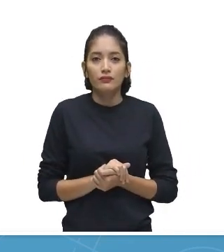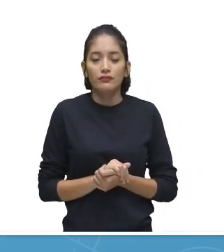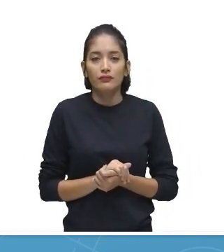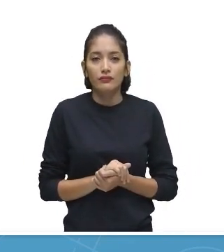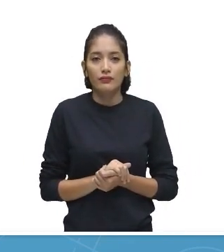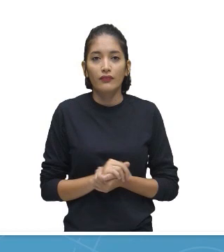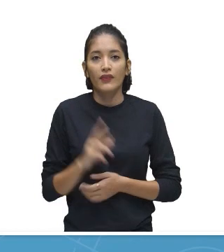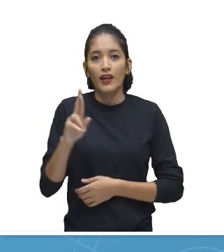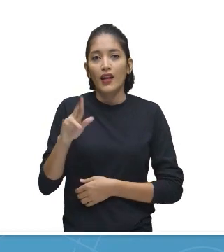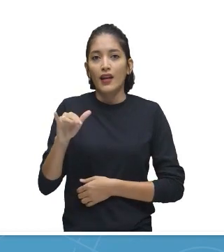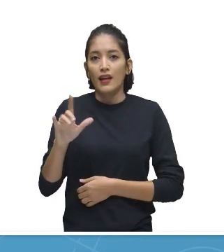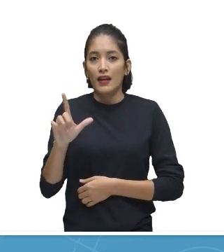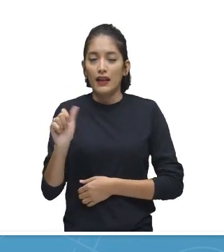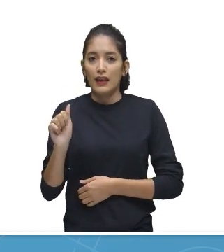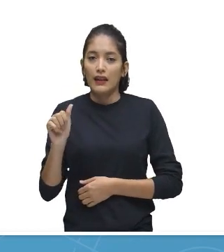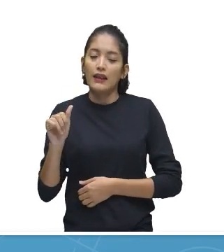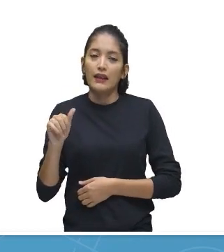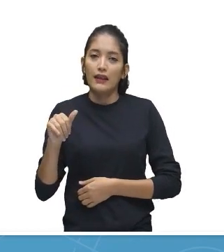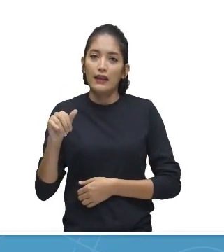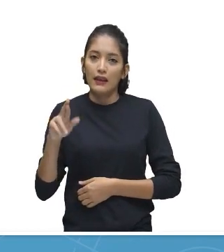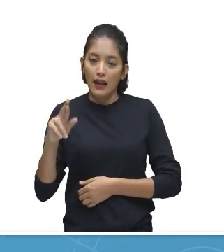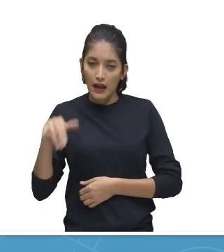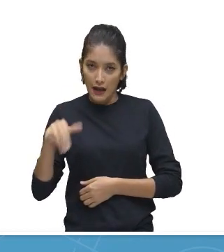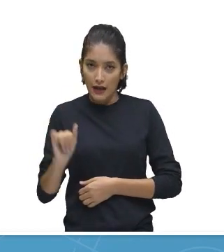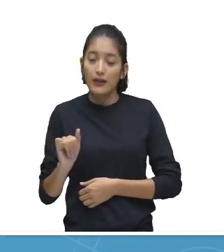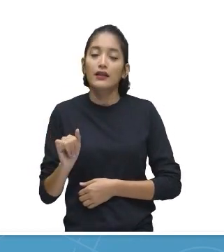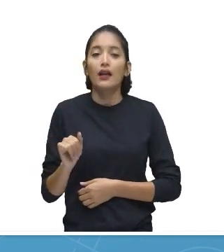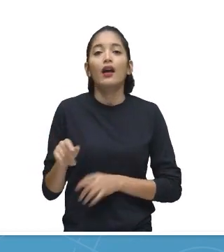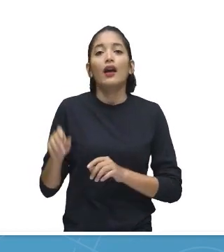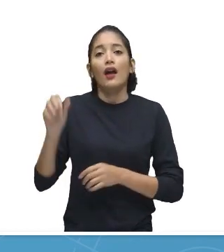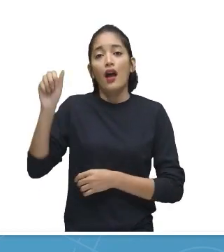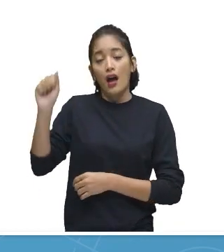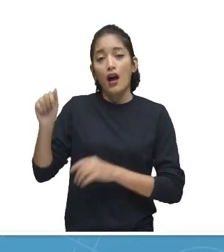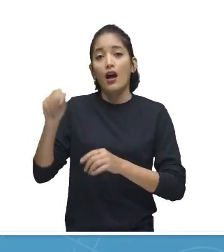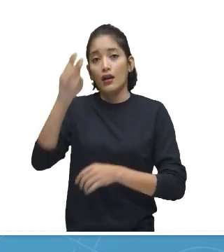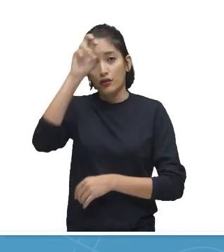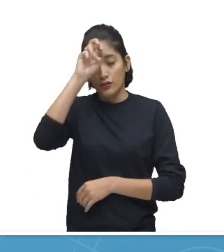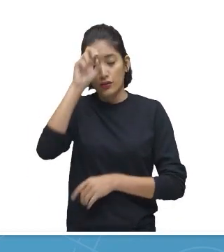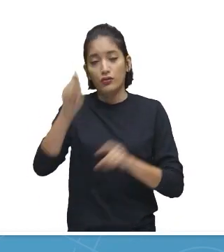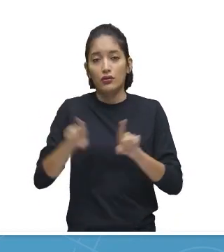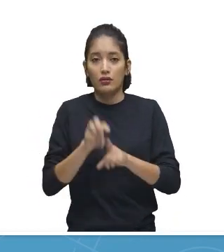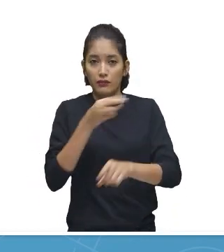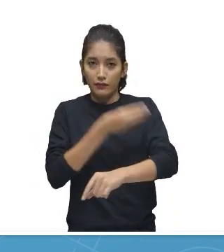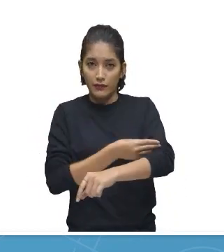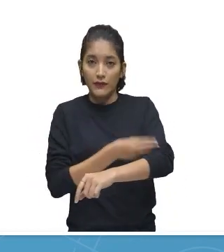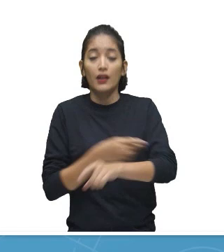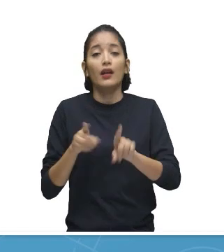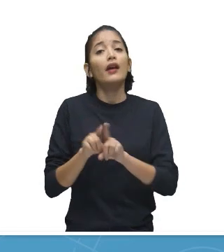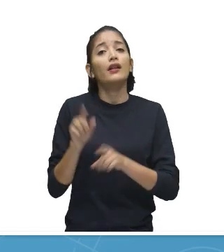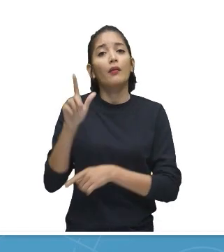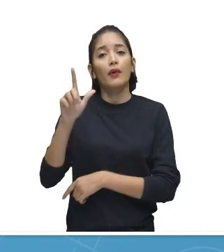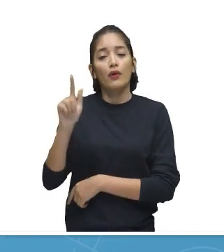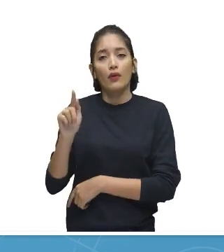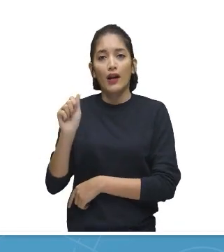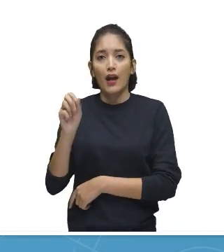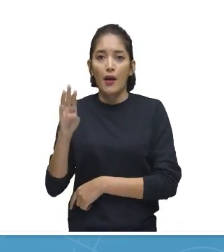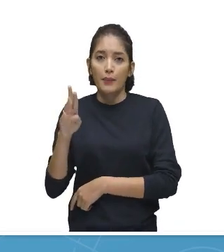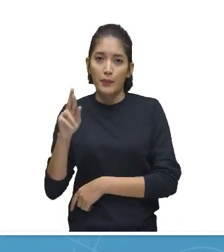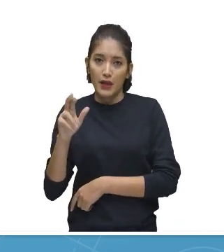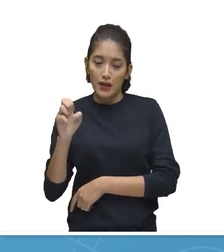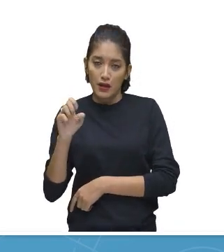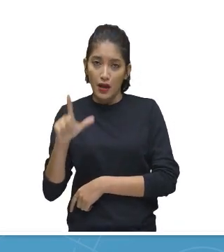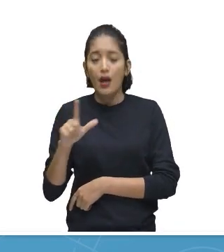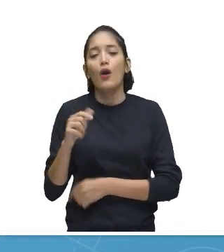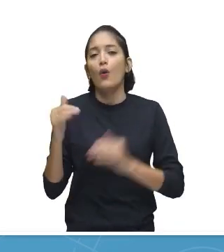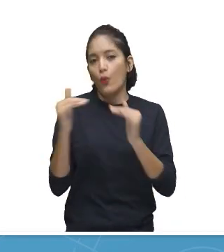Hilary colocou A, pintura do Egito, e B, pintura da Idade Média. O Gabriel também colocou arte egípcia e arte da